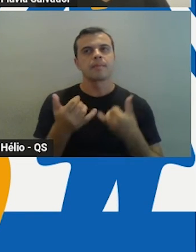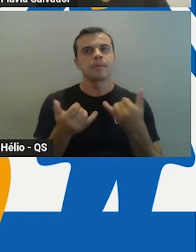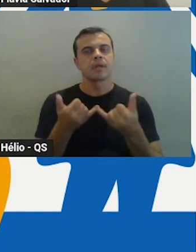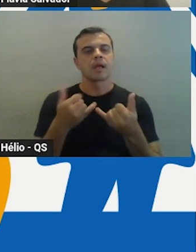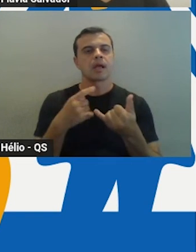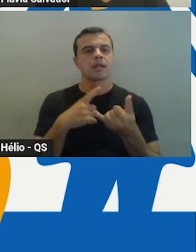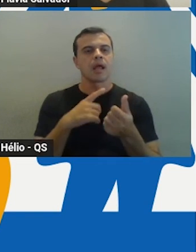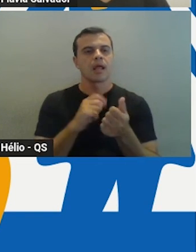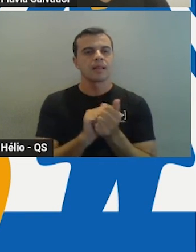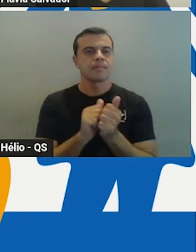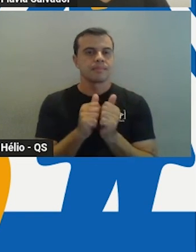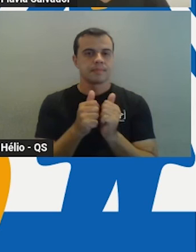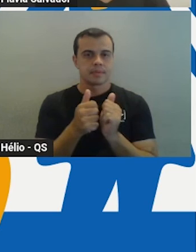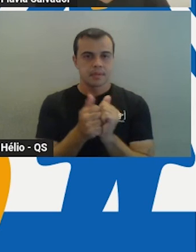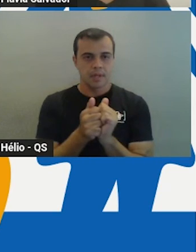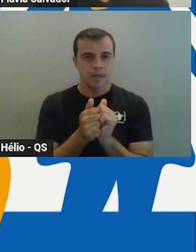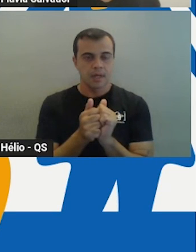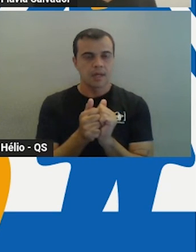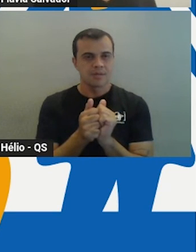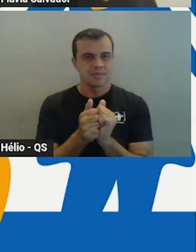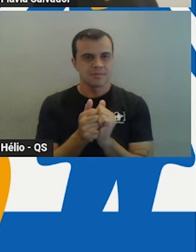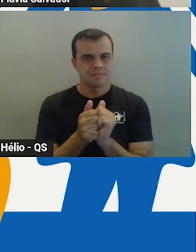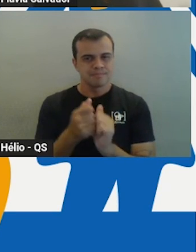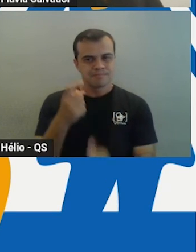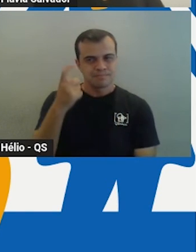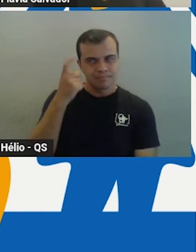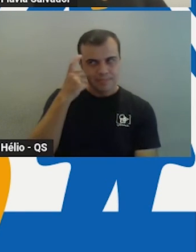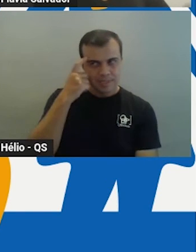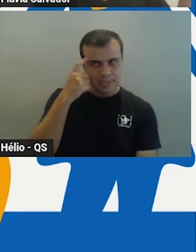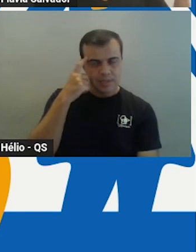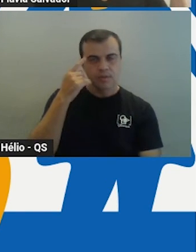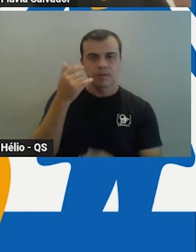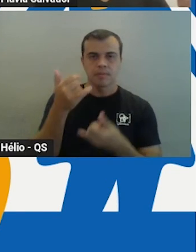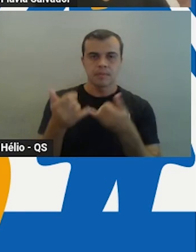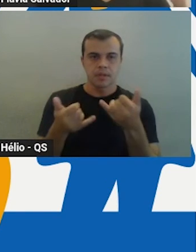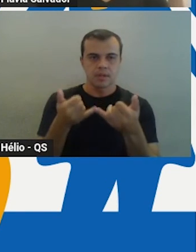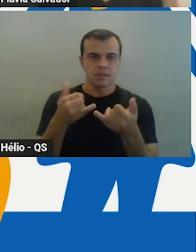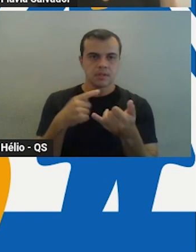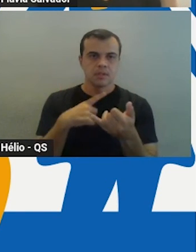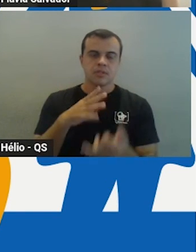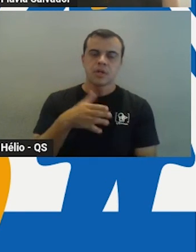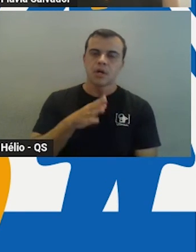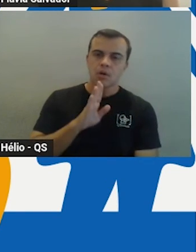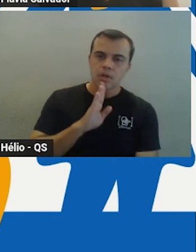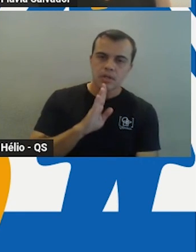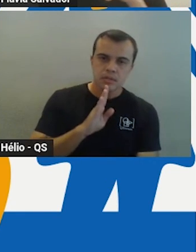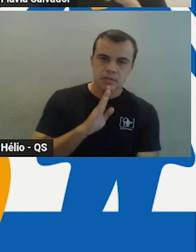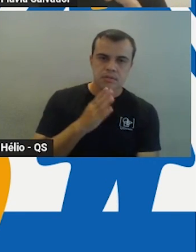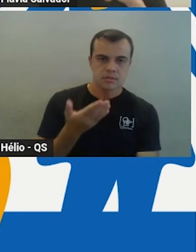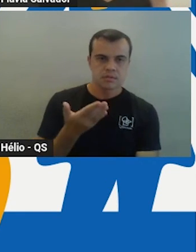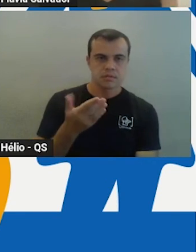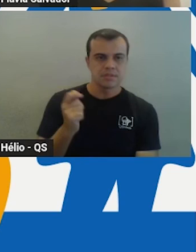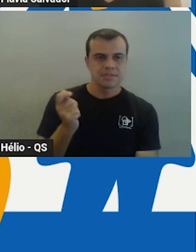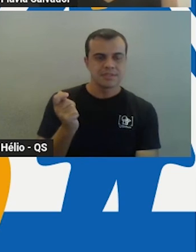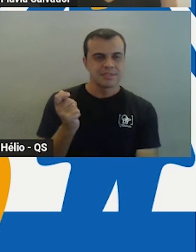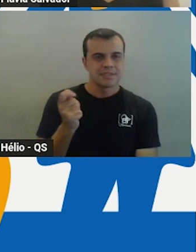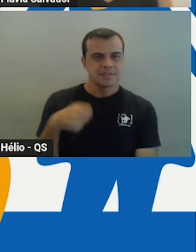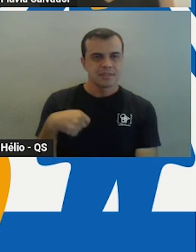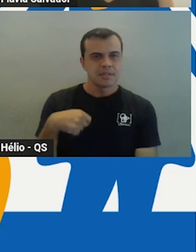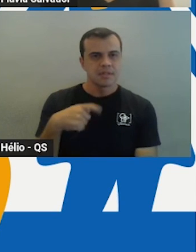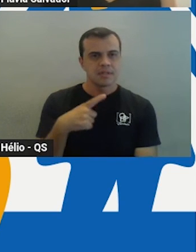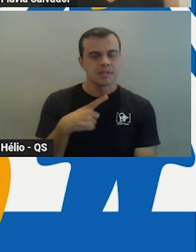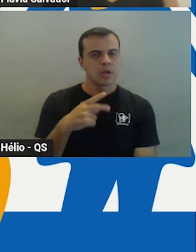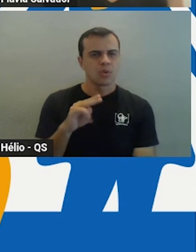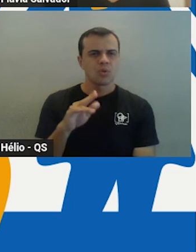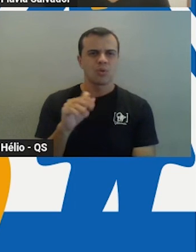tentar e adaptar para todo mundo foi muito pensando em brincadeiras que a gente já conhece e que poderiam muito bem nunca